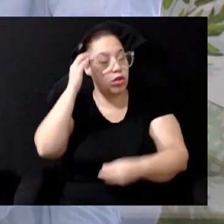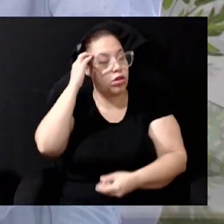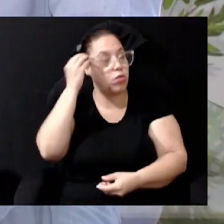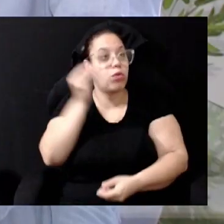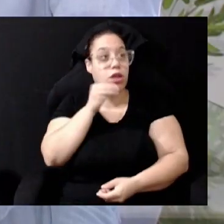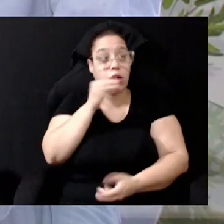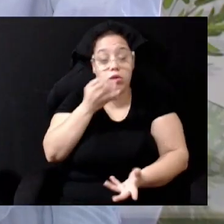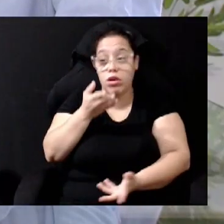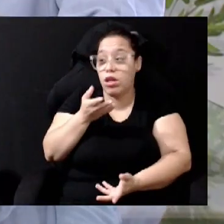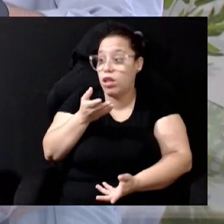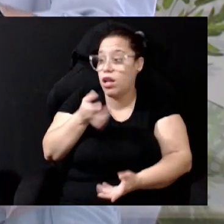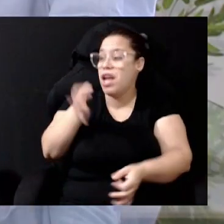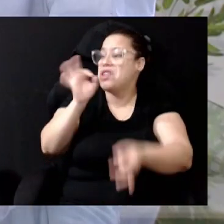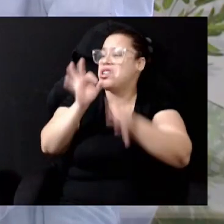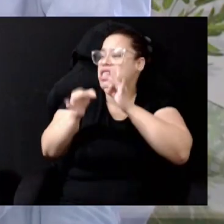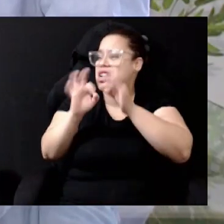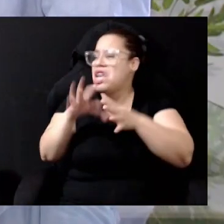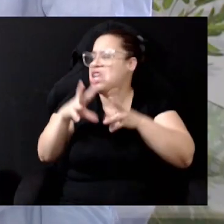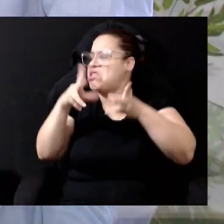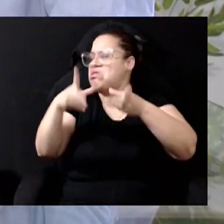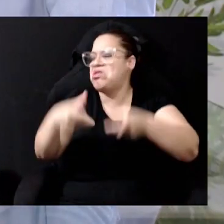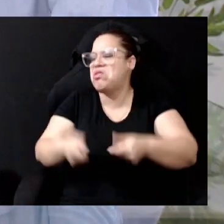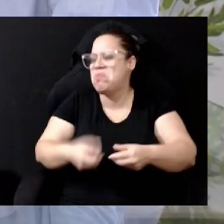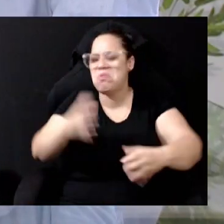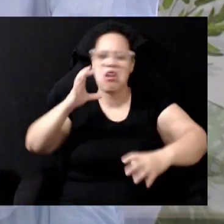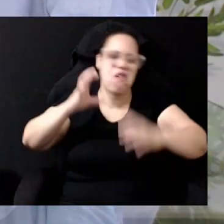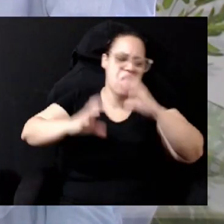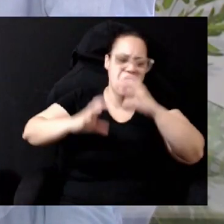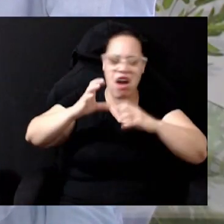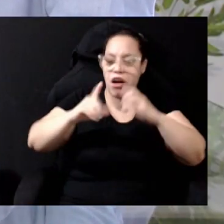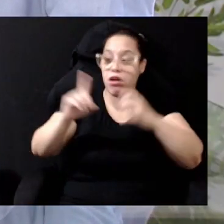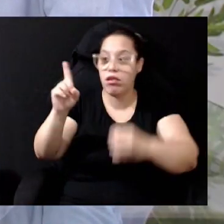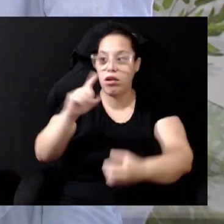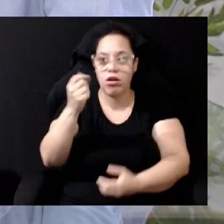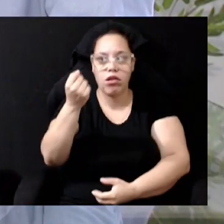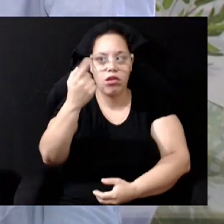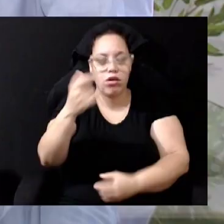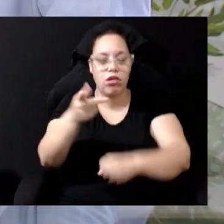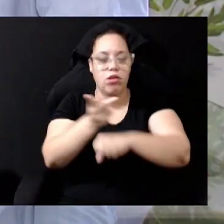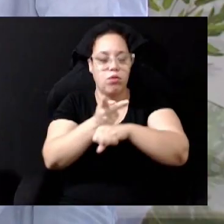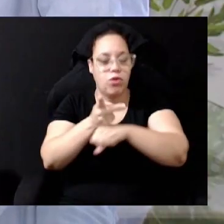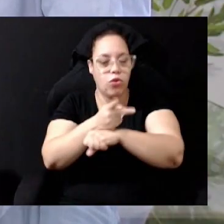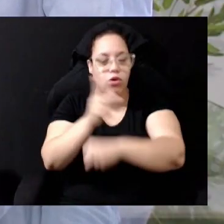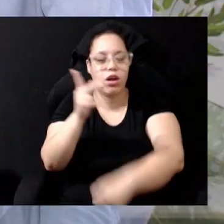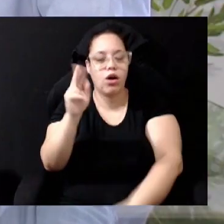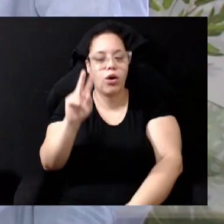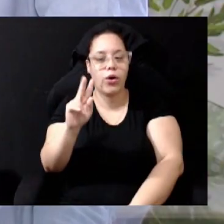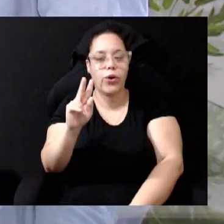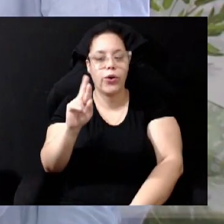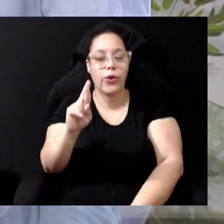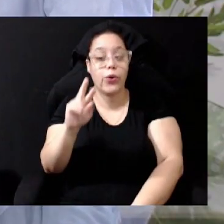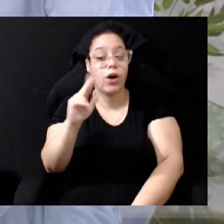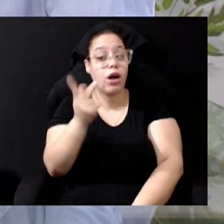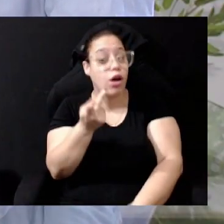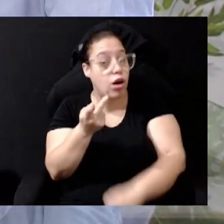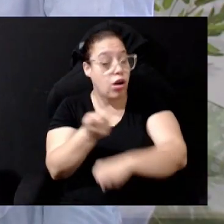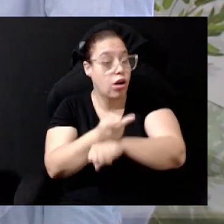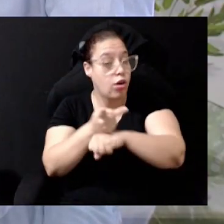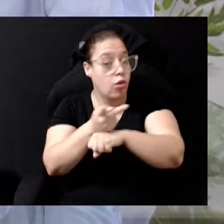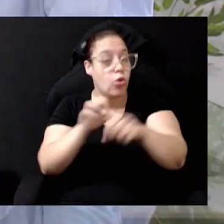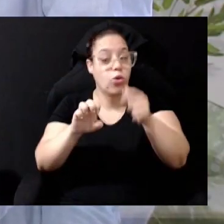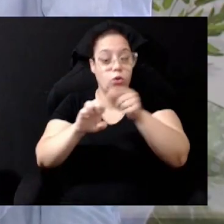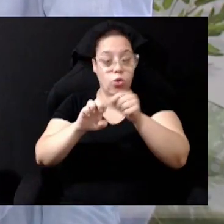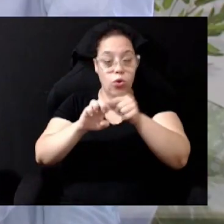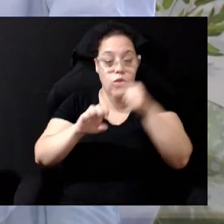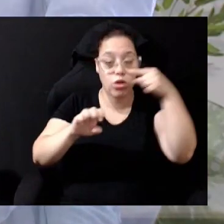querem judicializar, já quer brigar. A primeira coisa que tem que fazer é procurar os recursos humanos da empresa. Procura, né, o empregador,